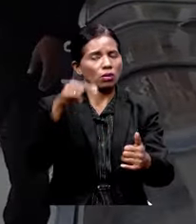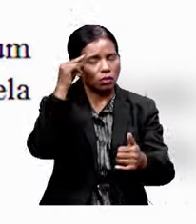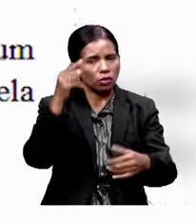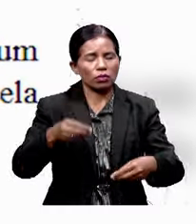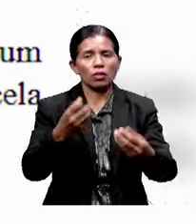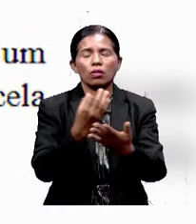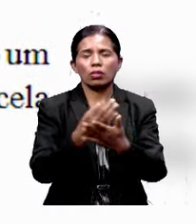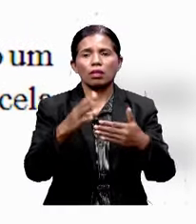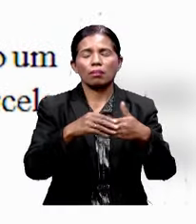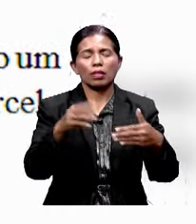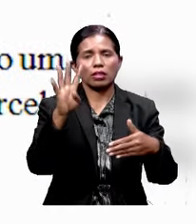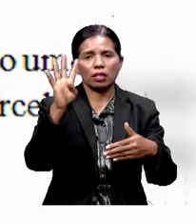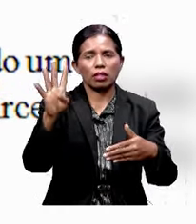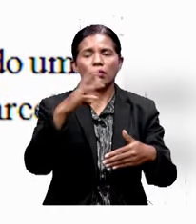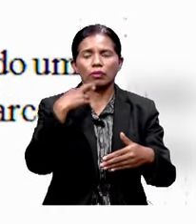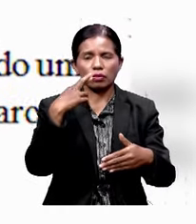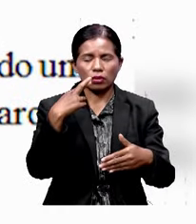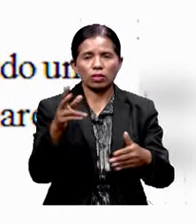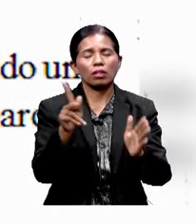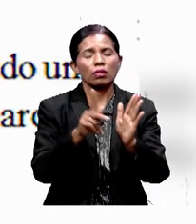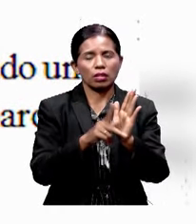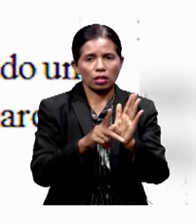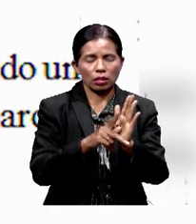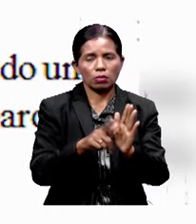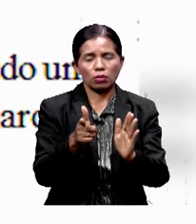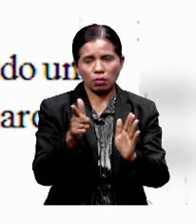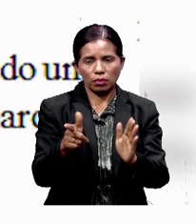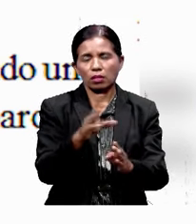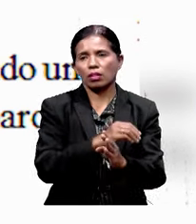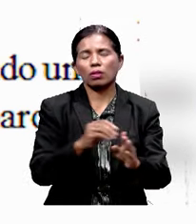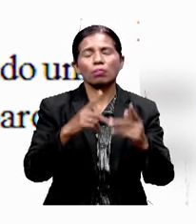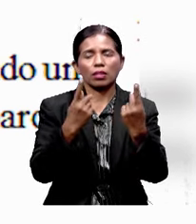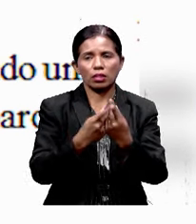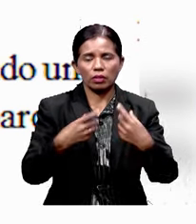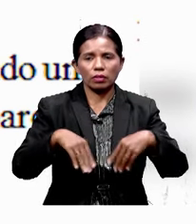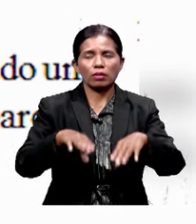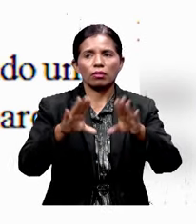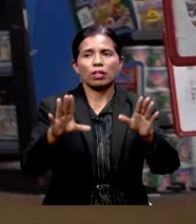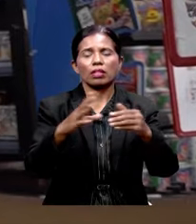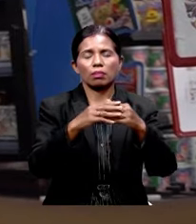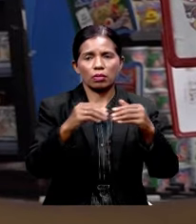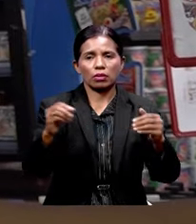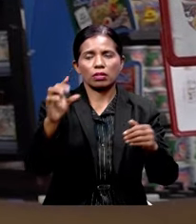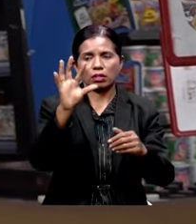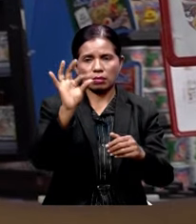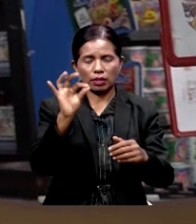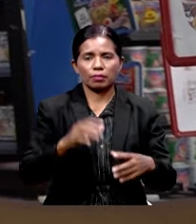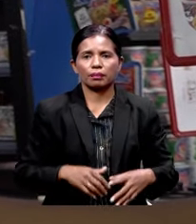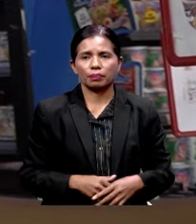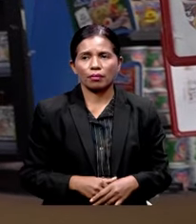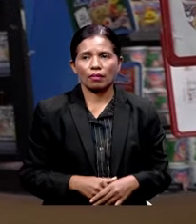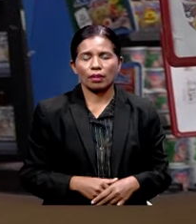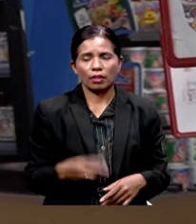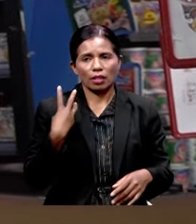subsídio dólar hat cada saca Foz quilograma ronolu. Ato né, empresa importadora Sira, belefan, o folim dólar sia. Ita